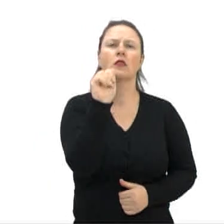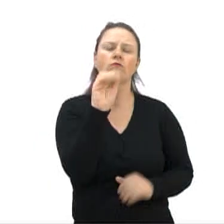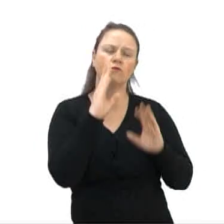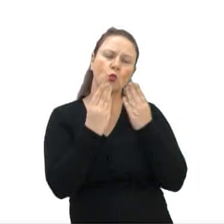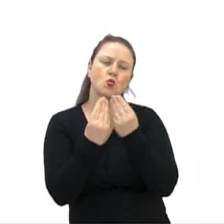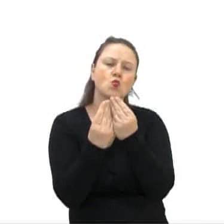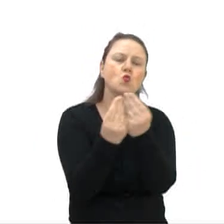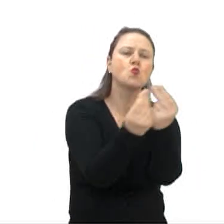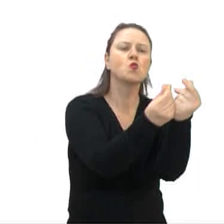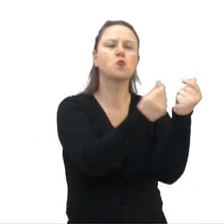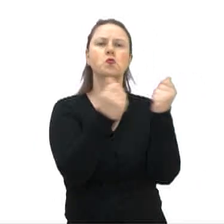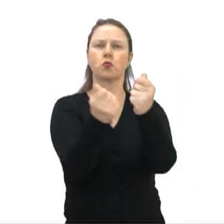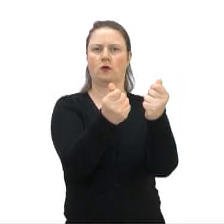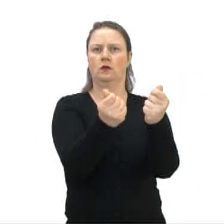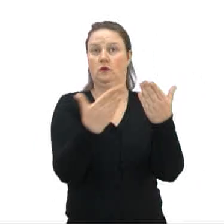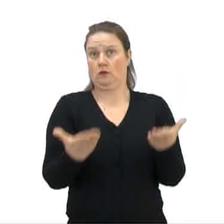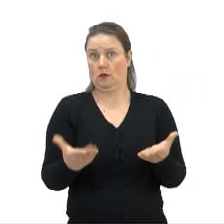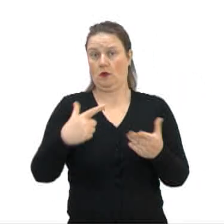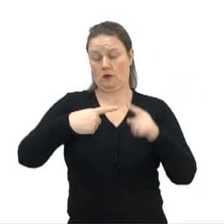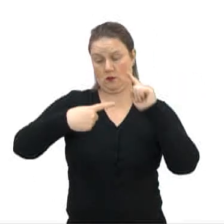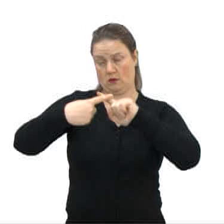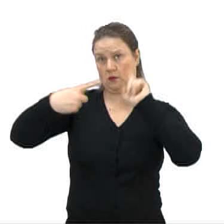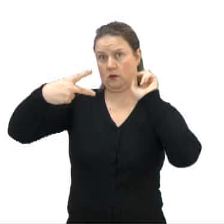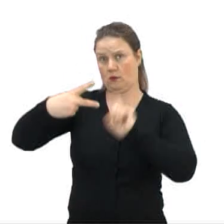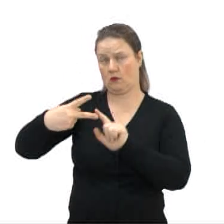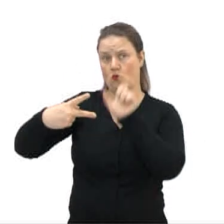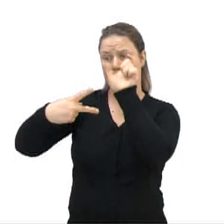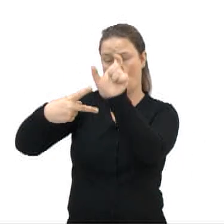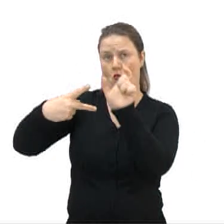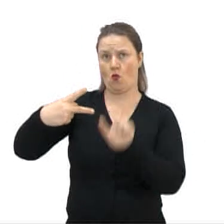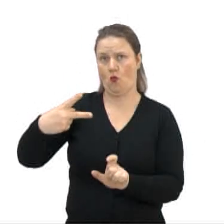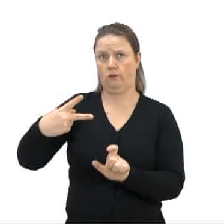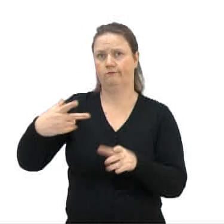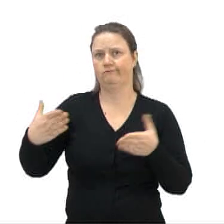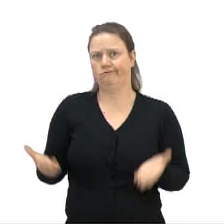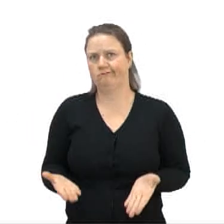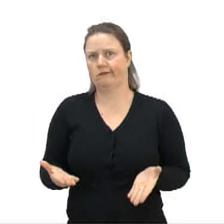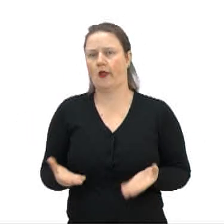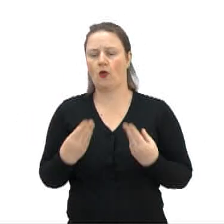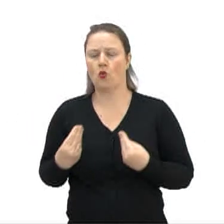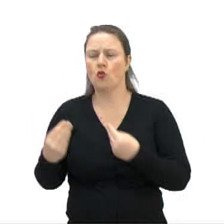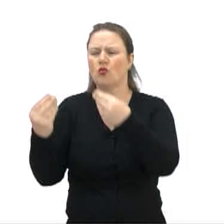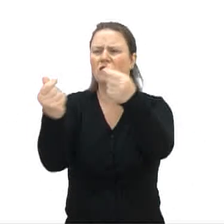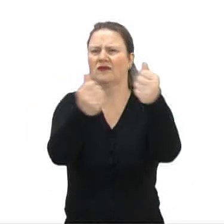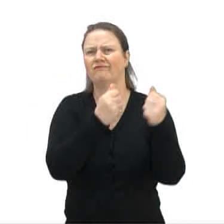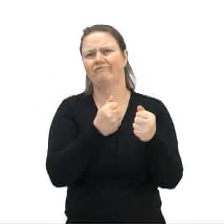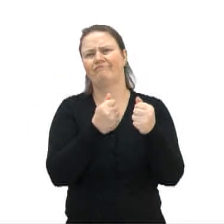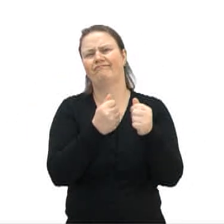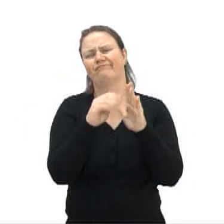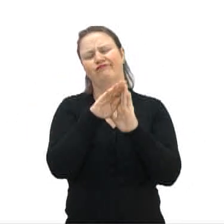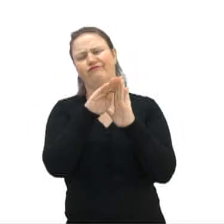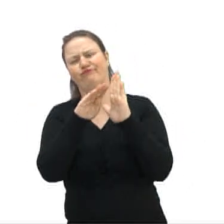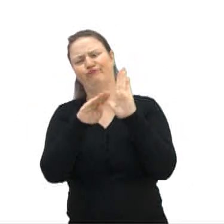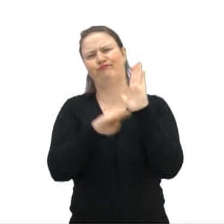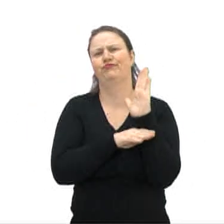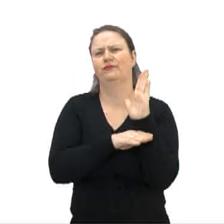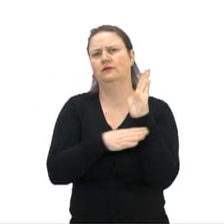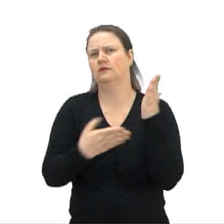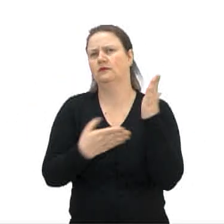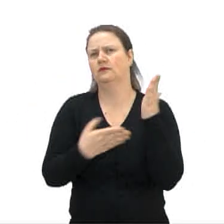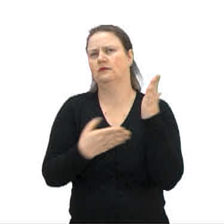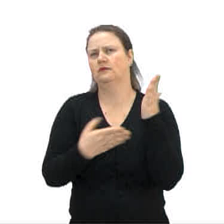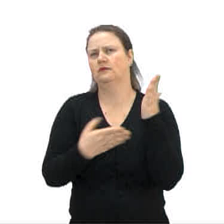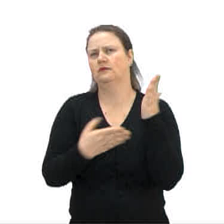neste trecho aqui, ó, a qualidade ficou aquém do esperado, ou seja, a qualidade foi menor